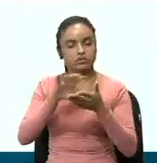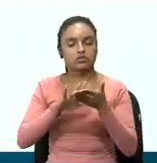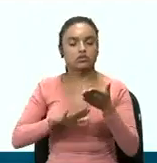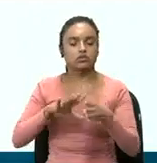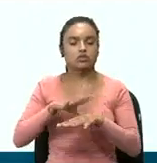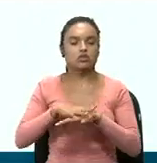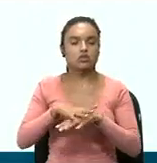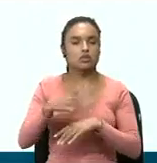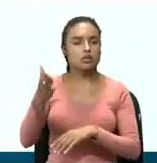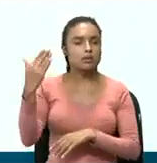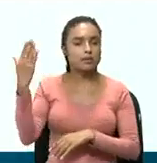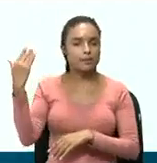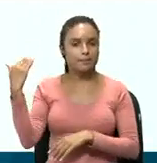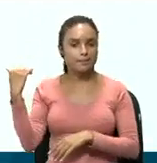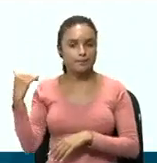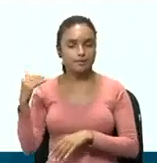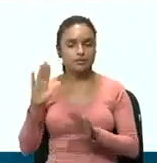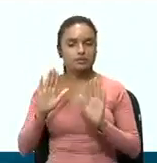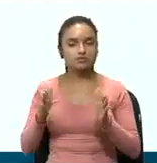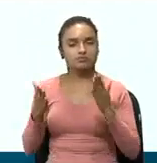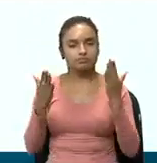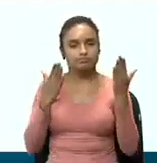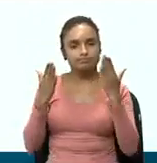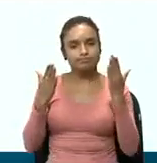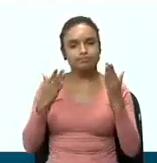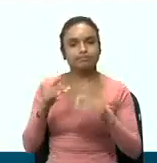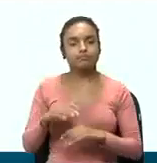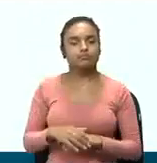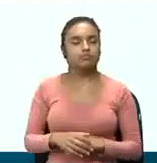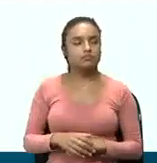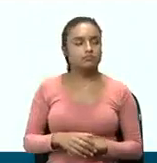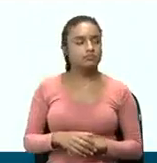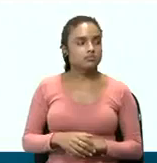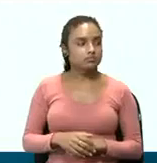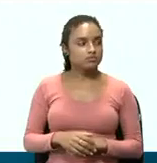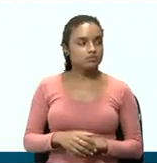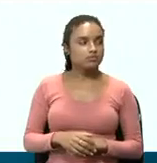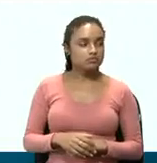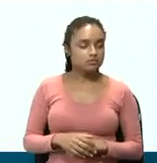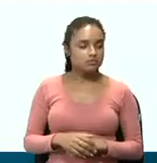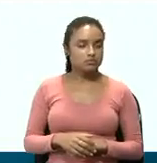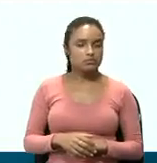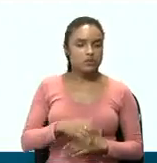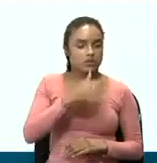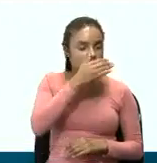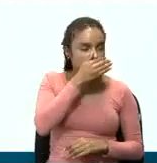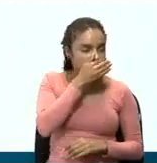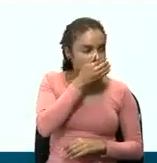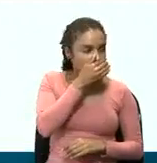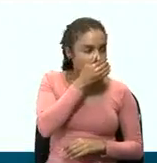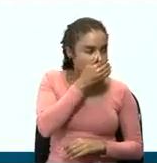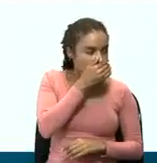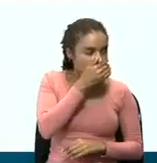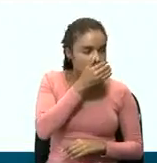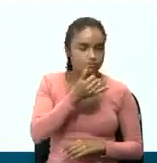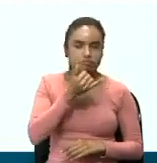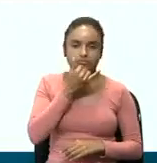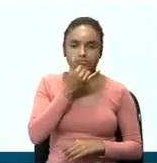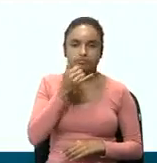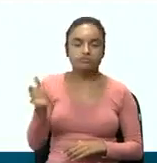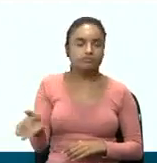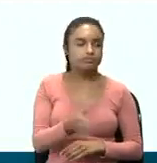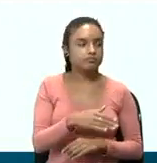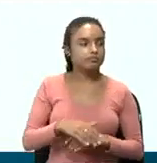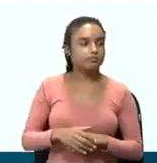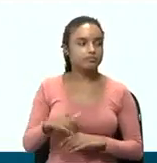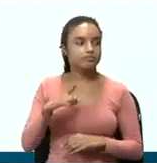Que nós já fizemos anteriormente essa análise. O que acontece nesse caso em específico? Eu mantive o numerador, então o numerador é